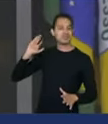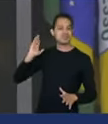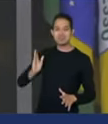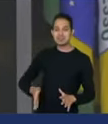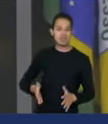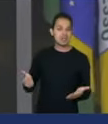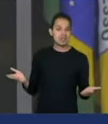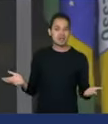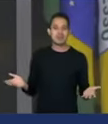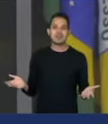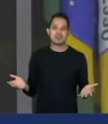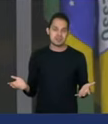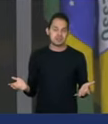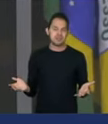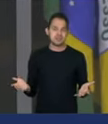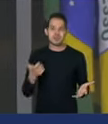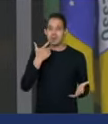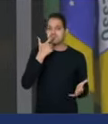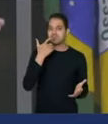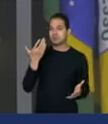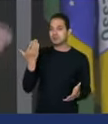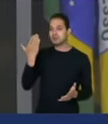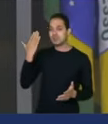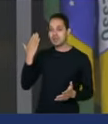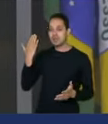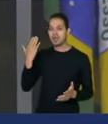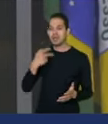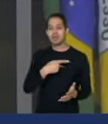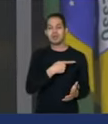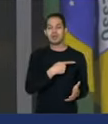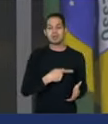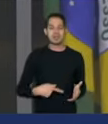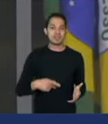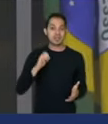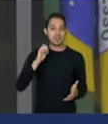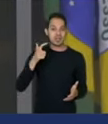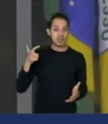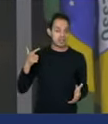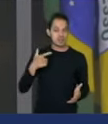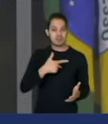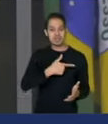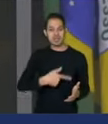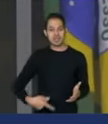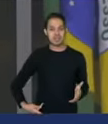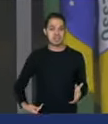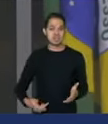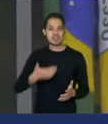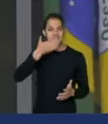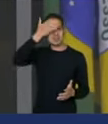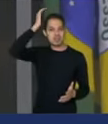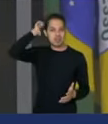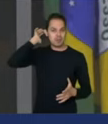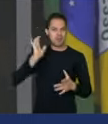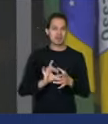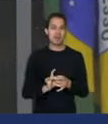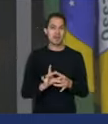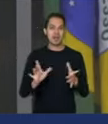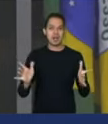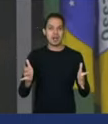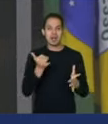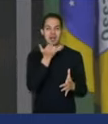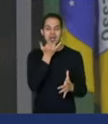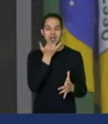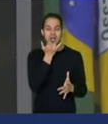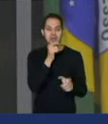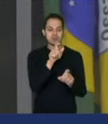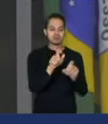Bolsonaro. Recentemente, o presidente, ex-presidente Temer, concedeu indulto, perdão de pena a